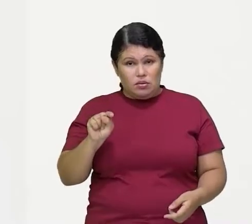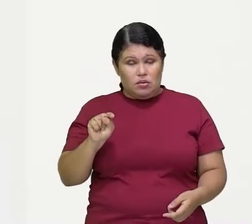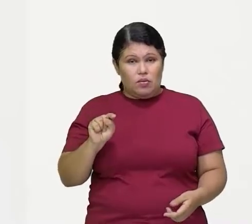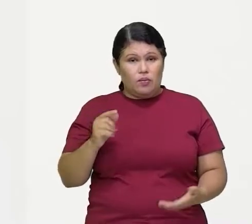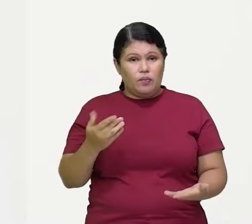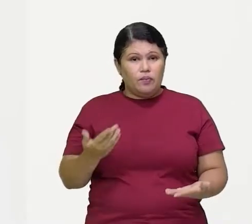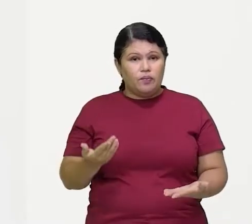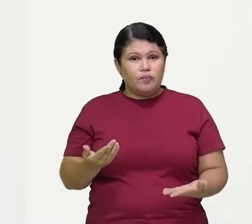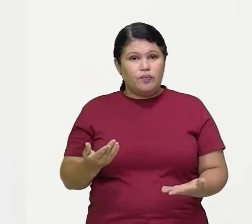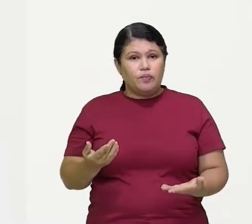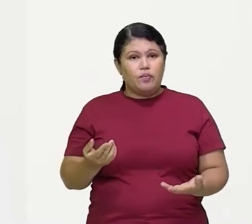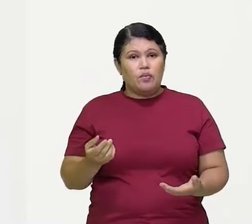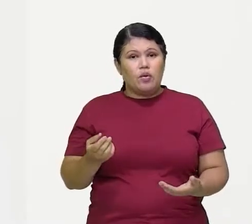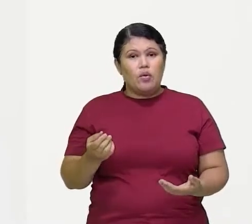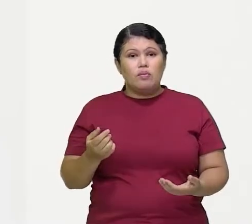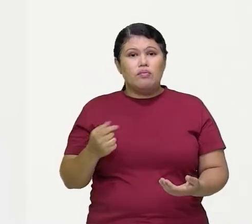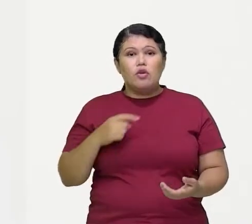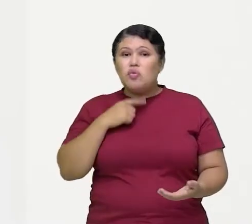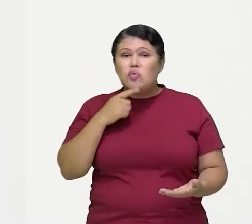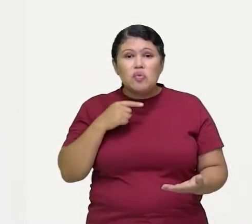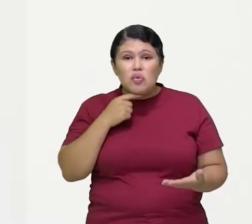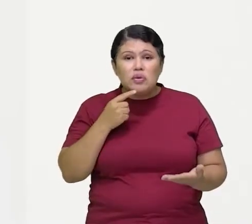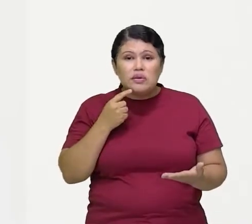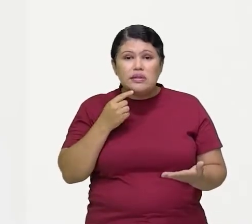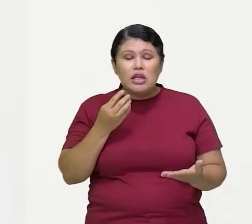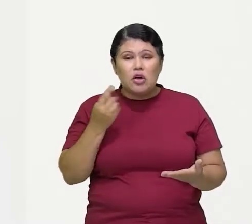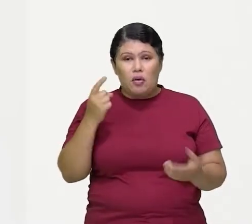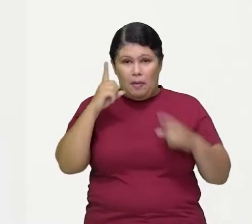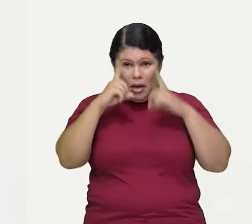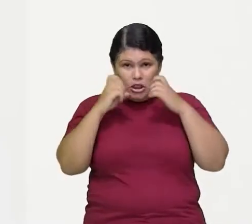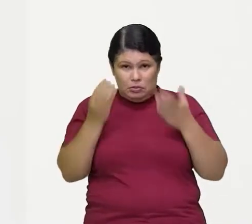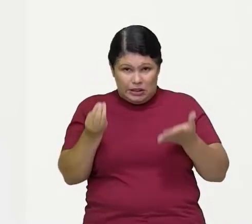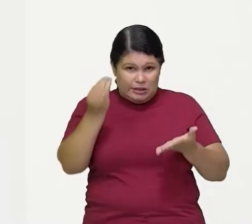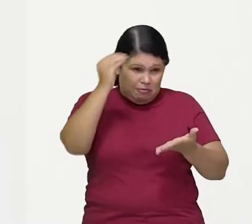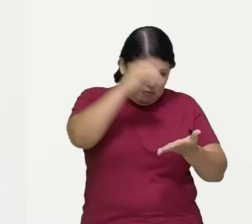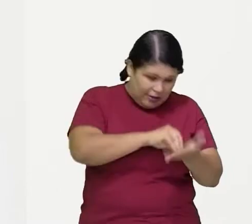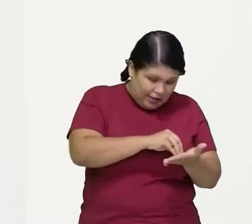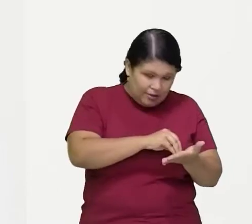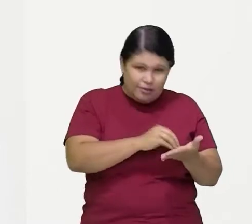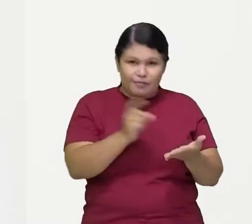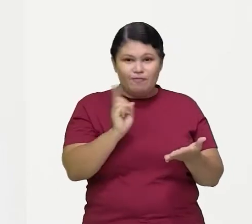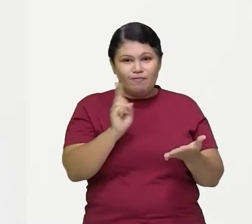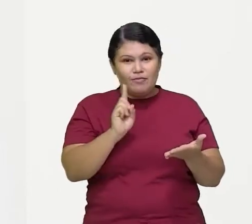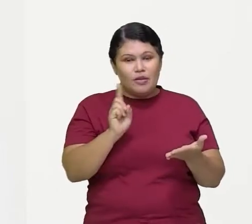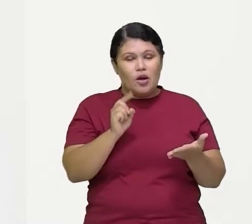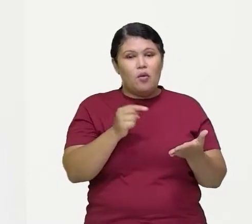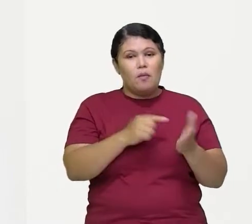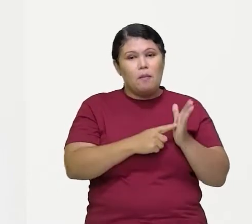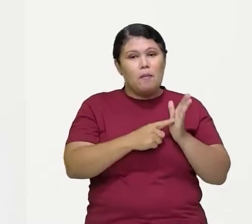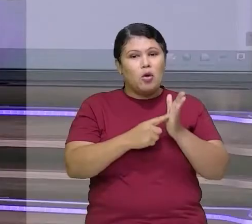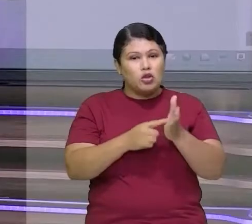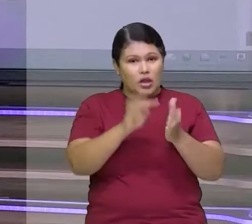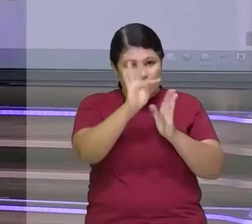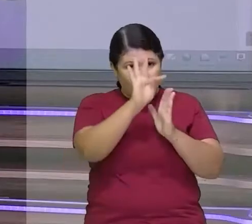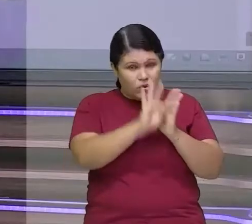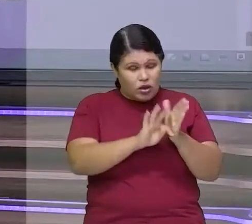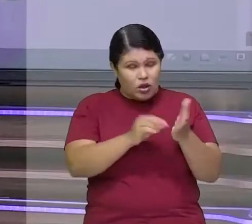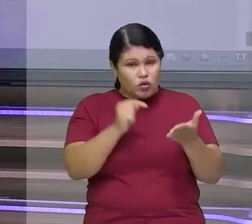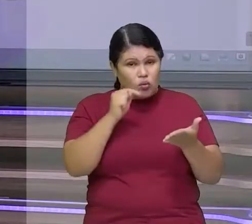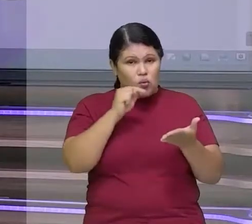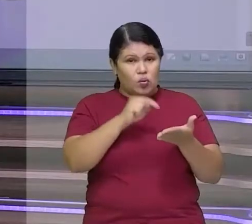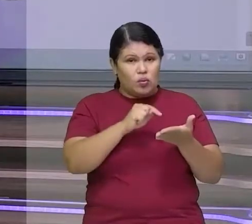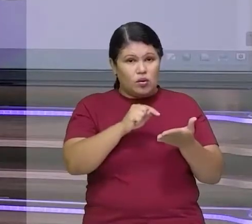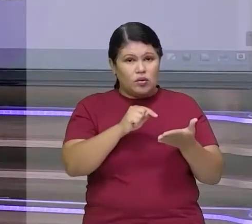pontuação. Eu não consigo. Eu não consigo mostrar no meu texto que eu estou com